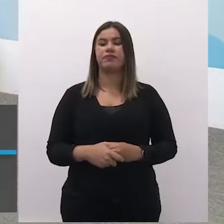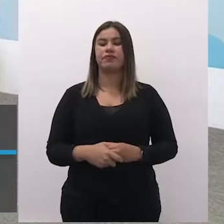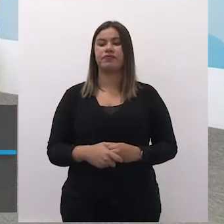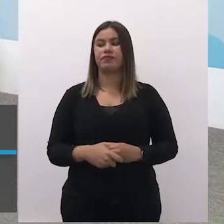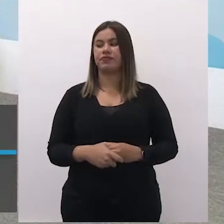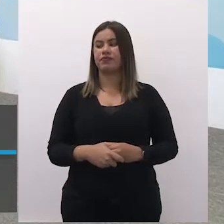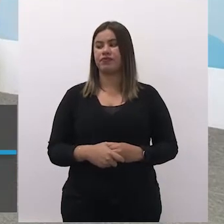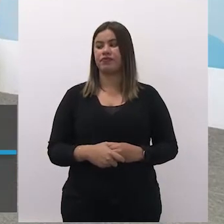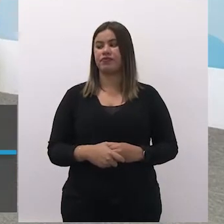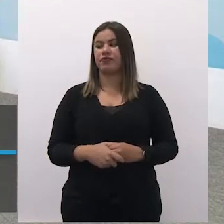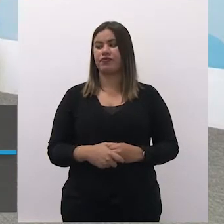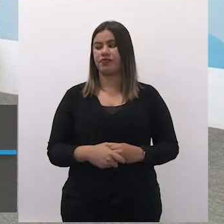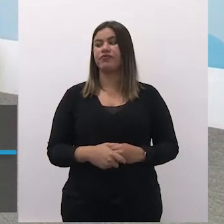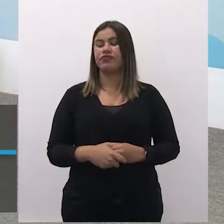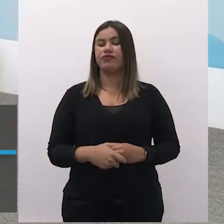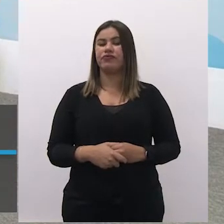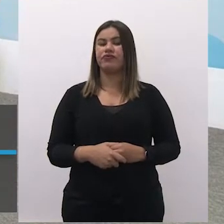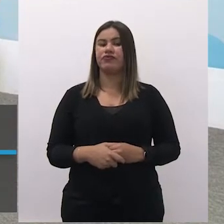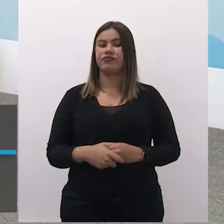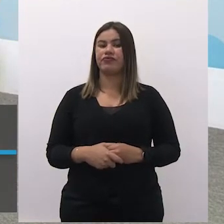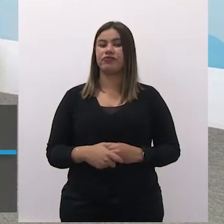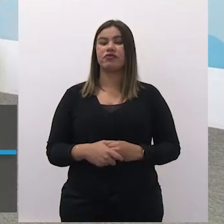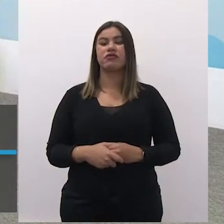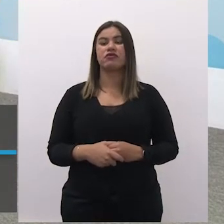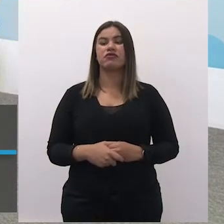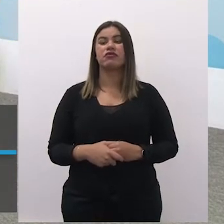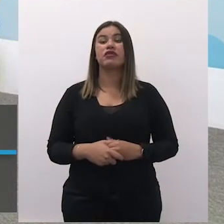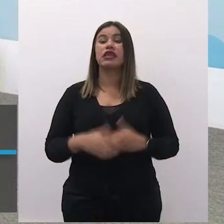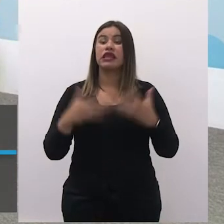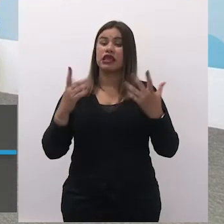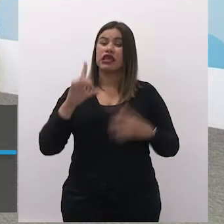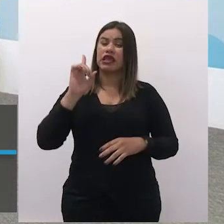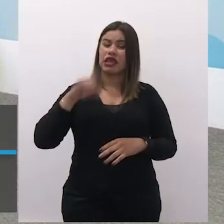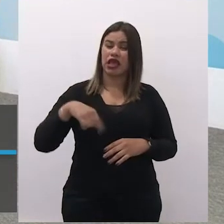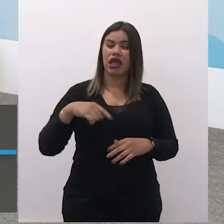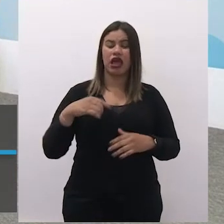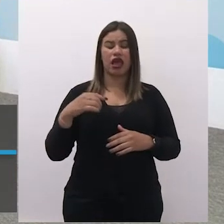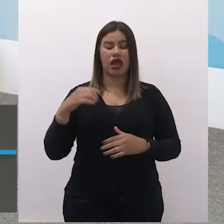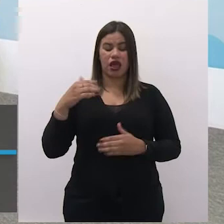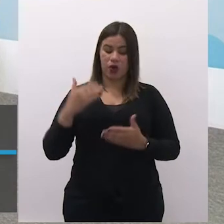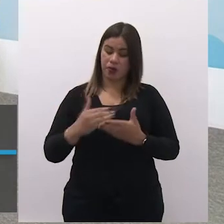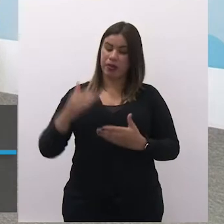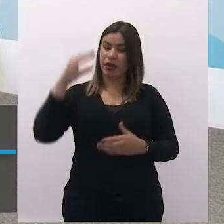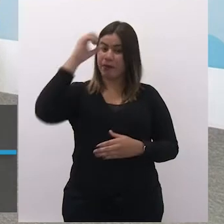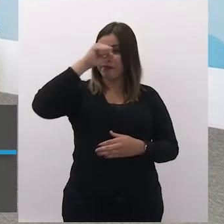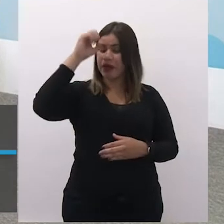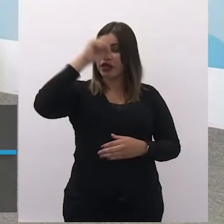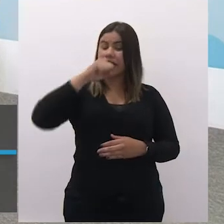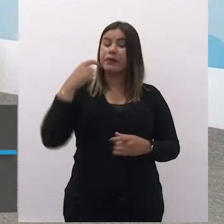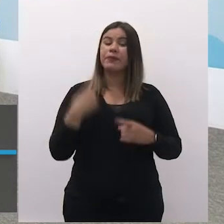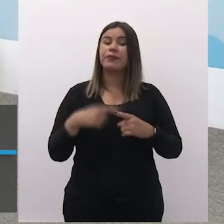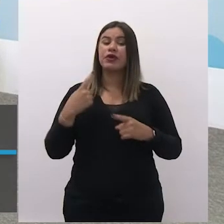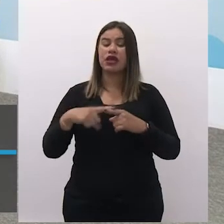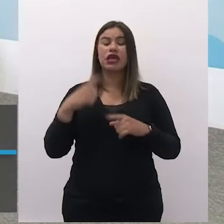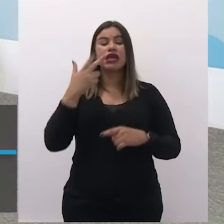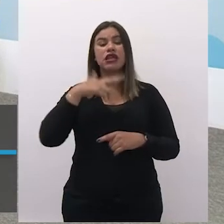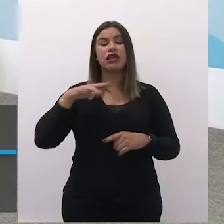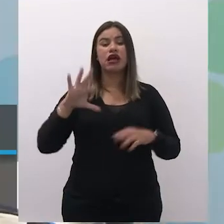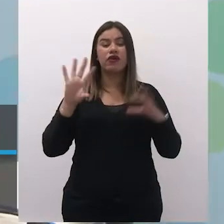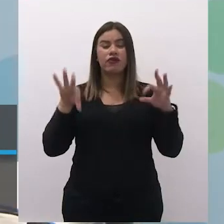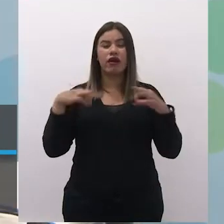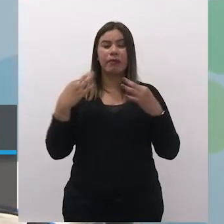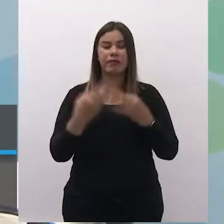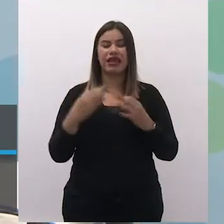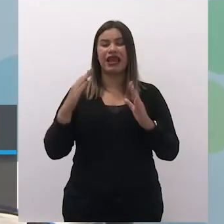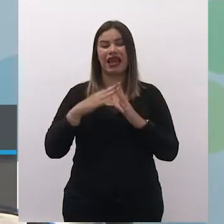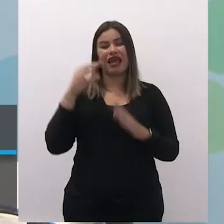primeiro estágio de desenvolvimento do aprender a conviver, né? Porque a criança, na família, em casa,